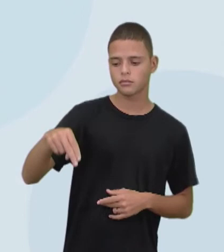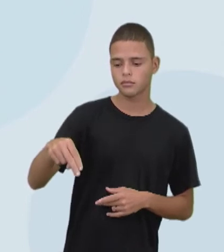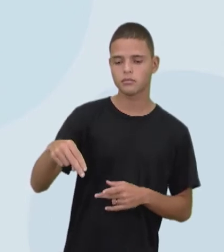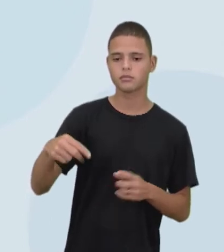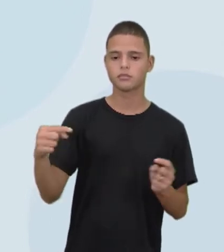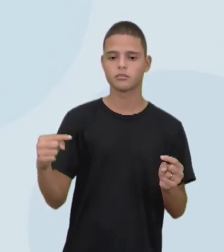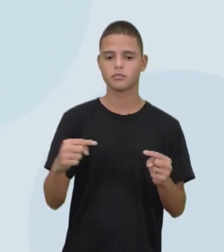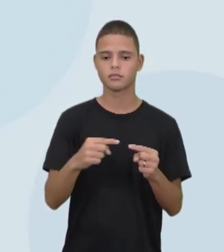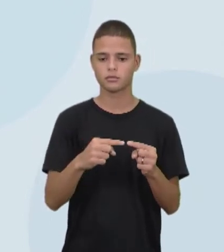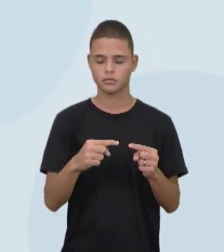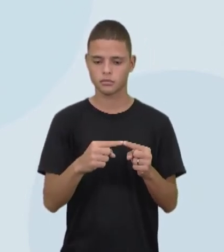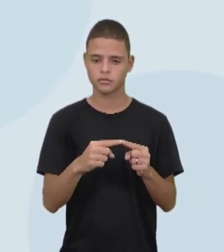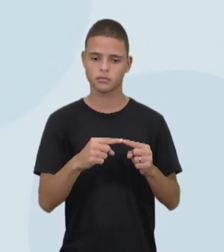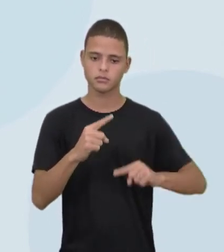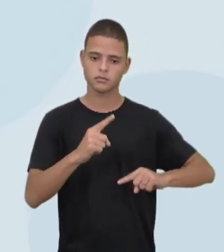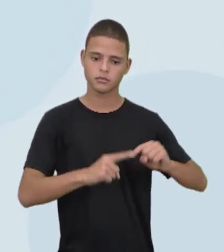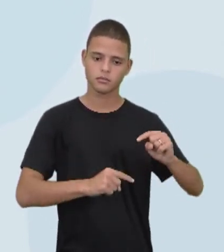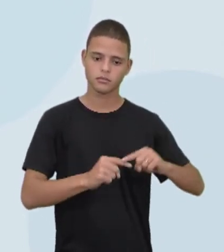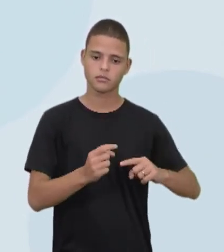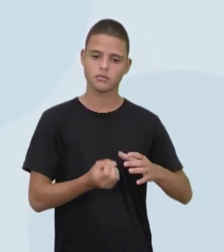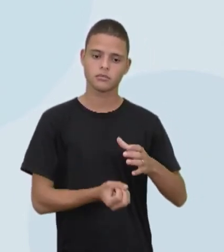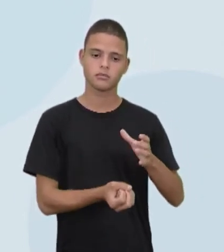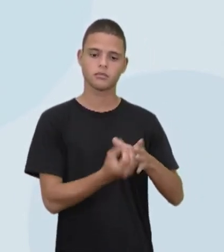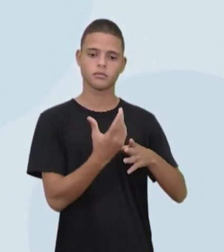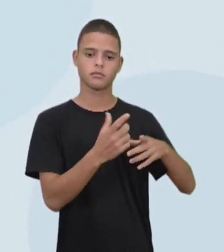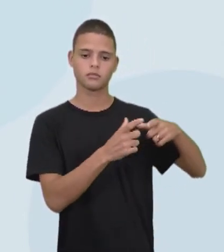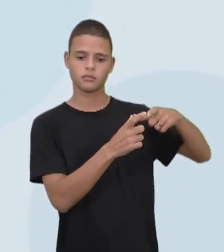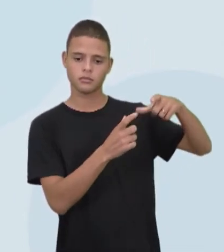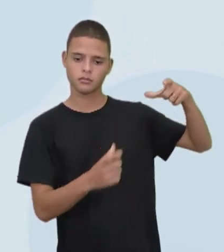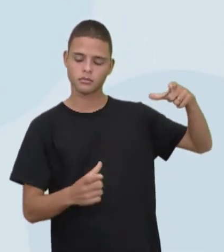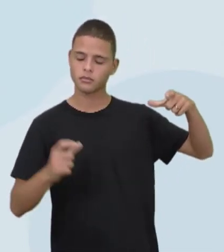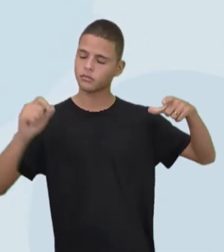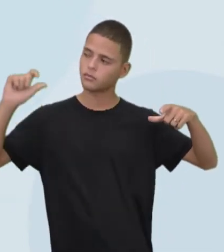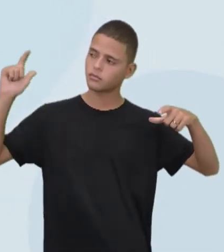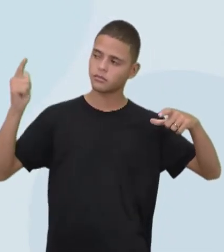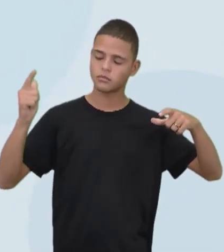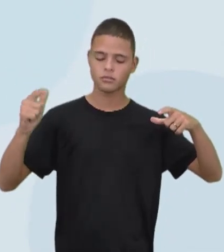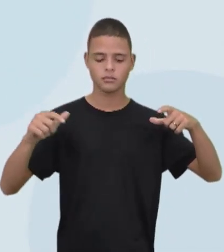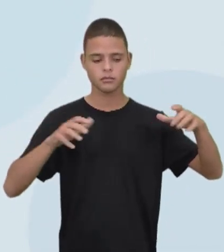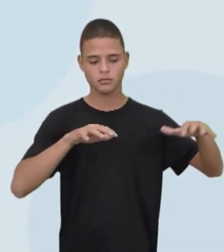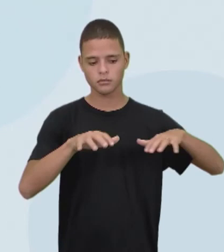material, né, que esse que está criado na placa, colide com o elétron do material